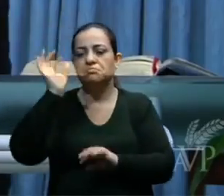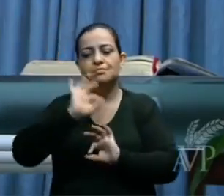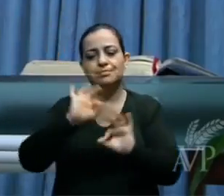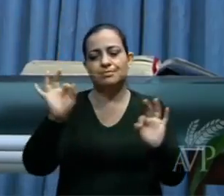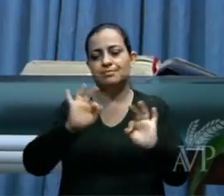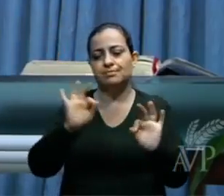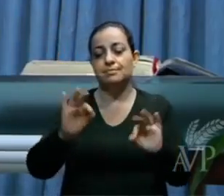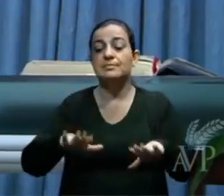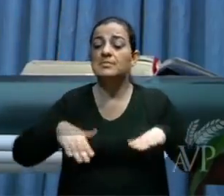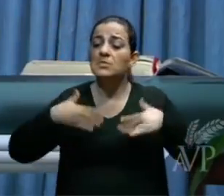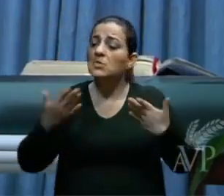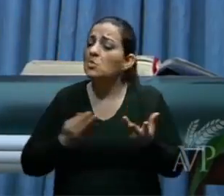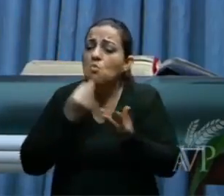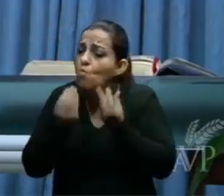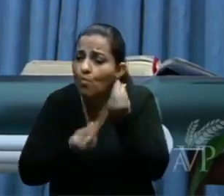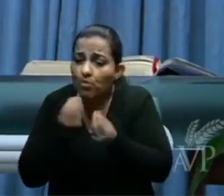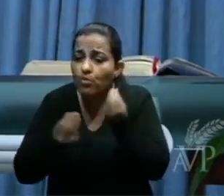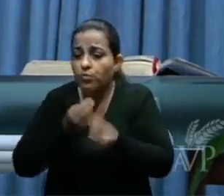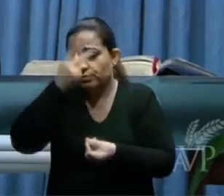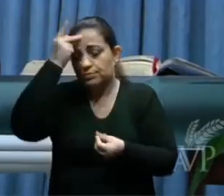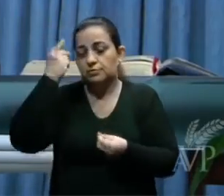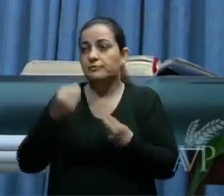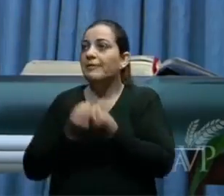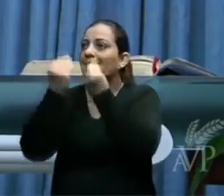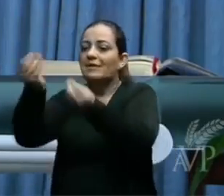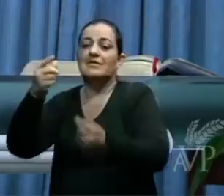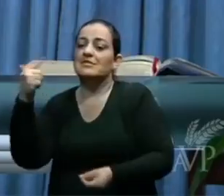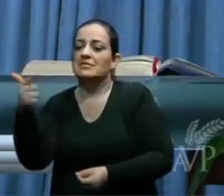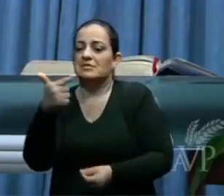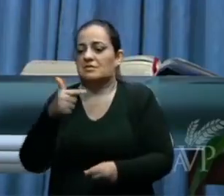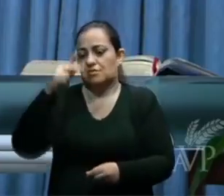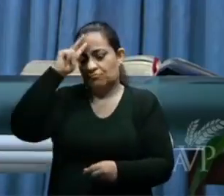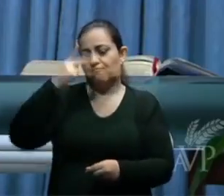então como uma pessoa vai dar se não tem